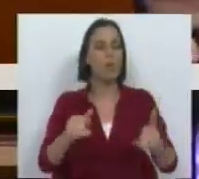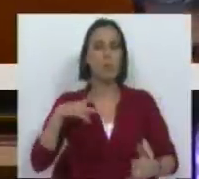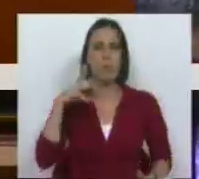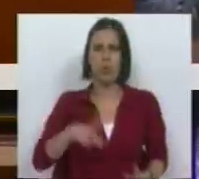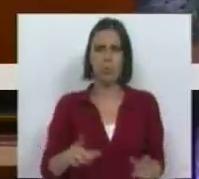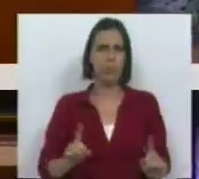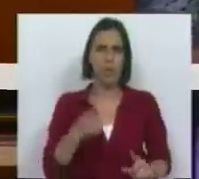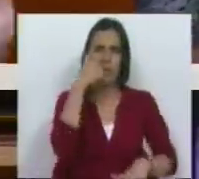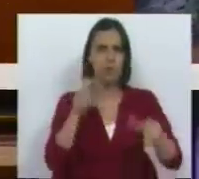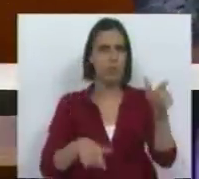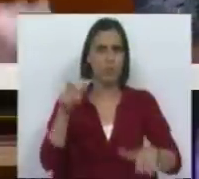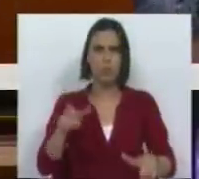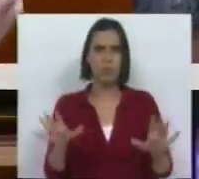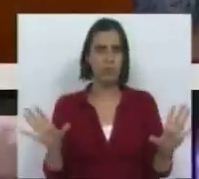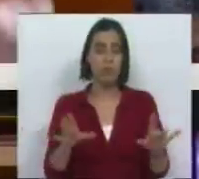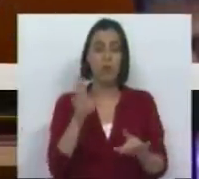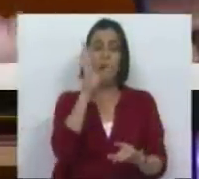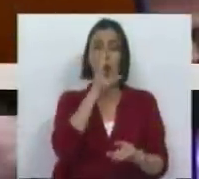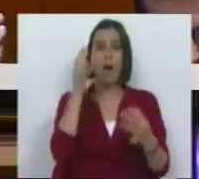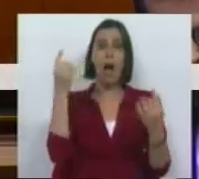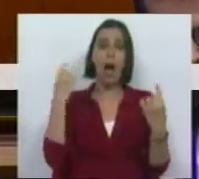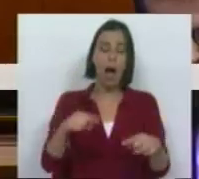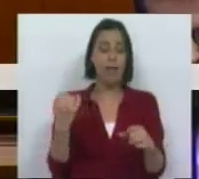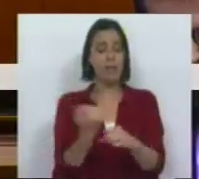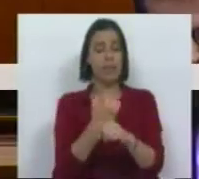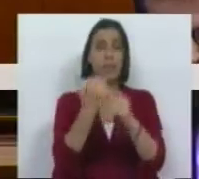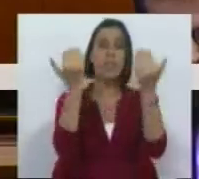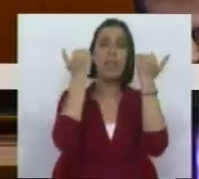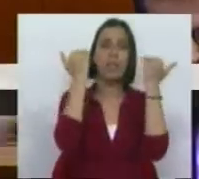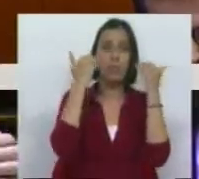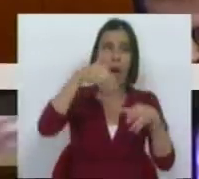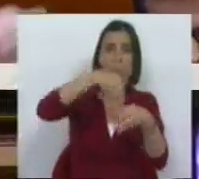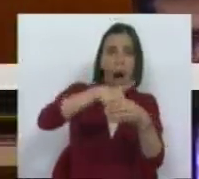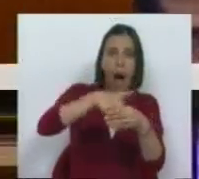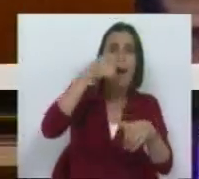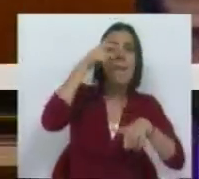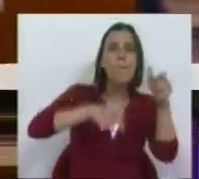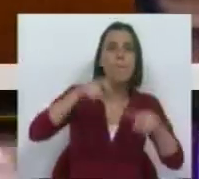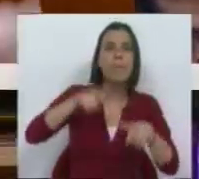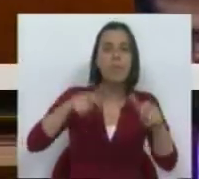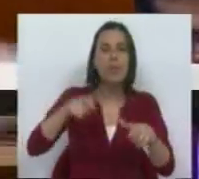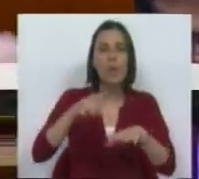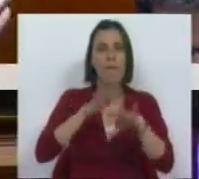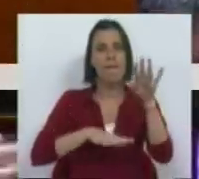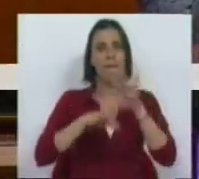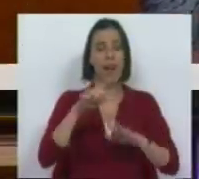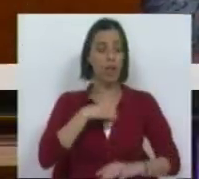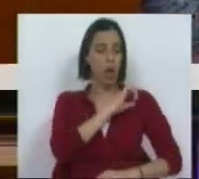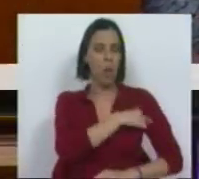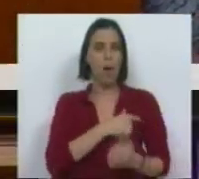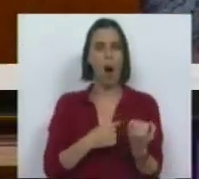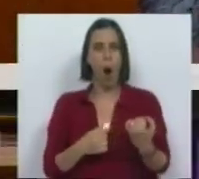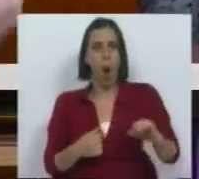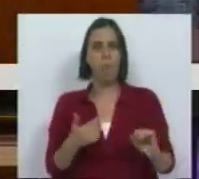os portugueses. O facto de existirem nos serviços de informação pessoas que tenham exorbitado da sua